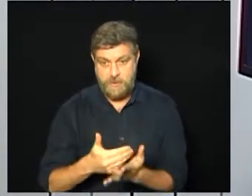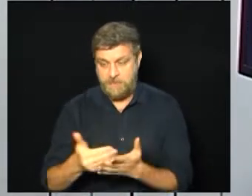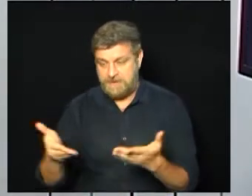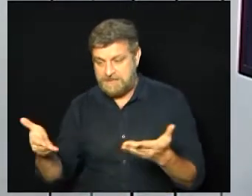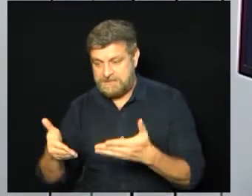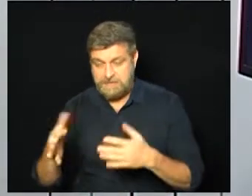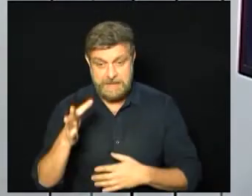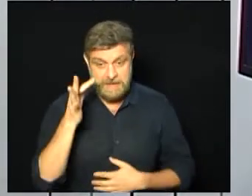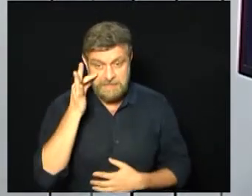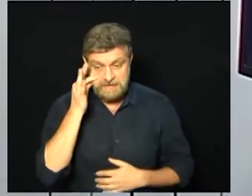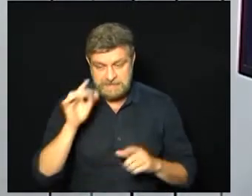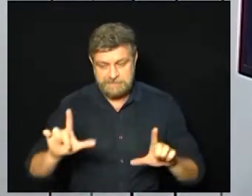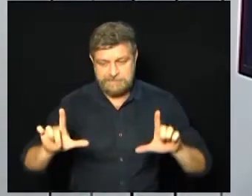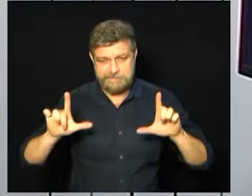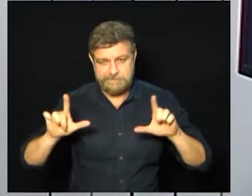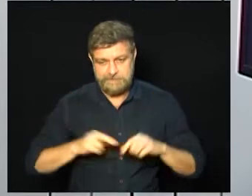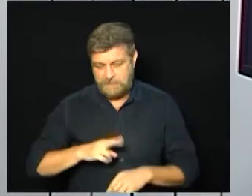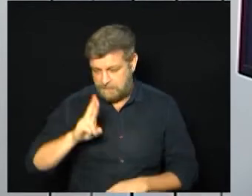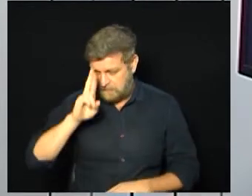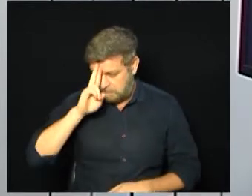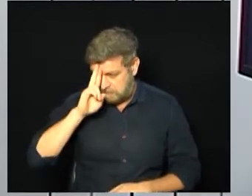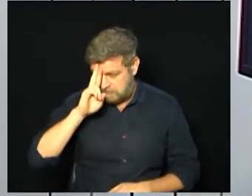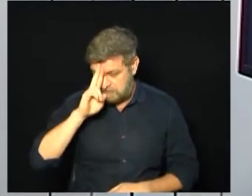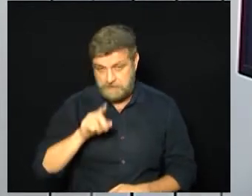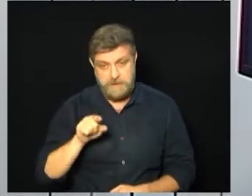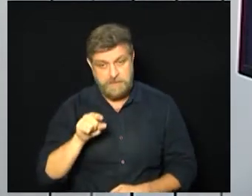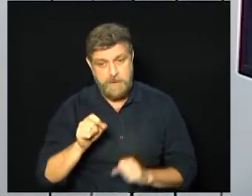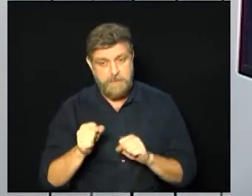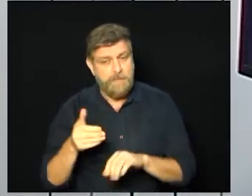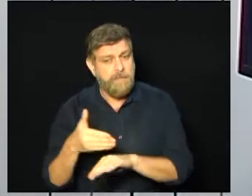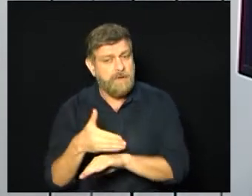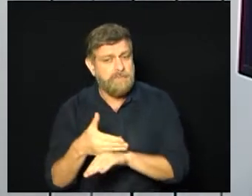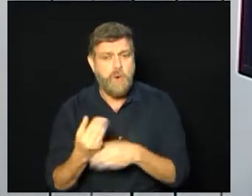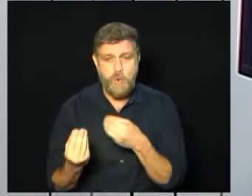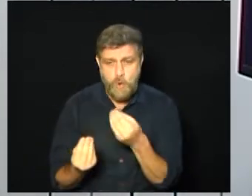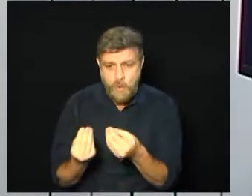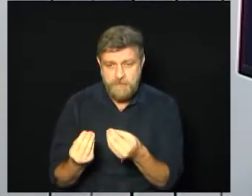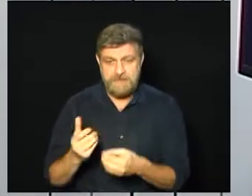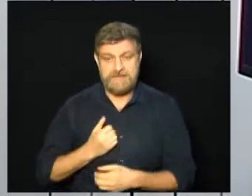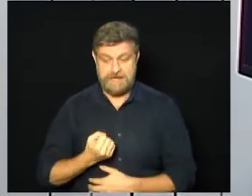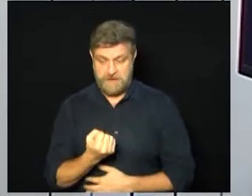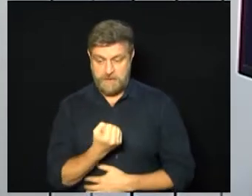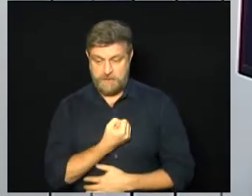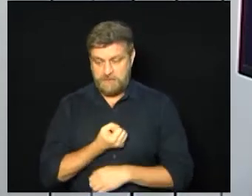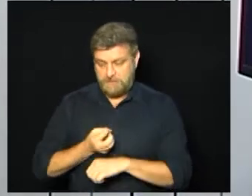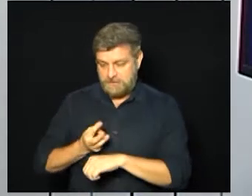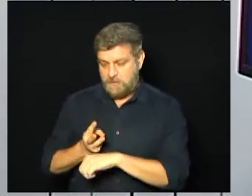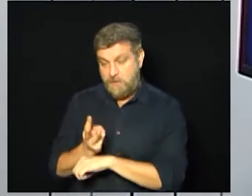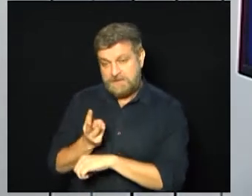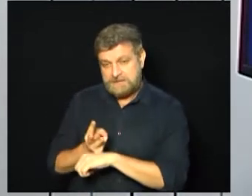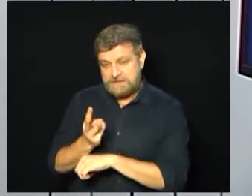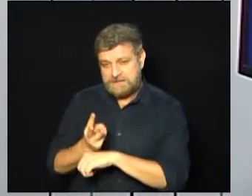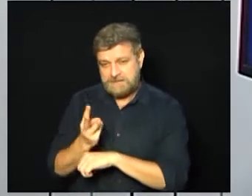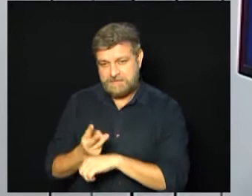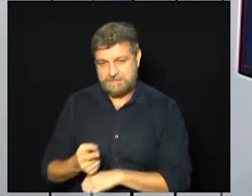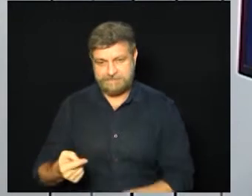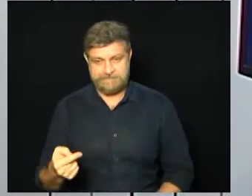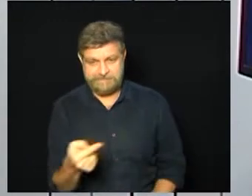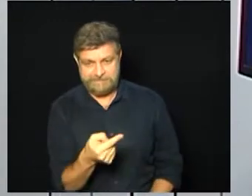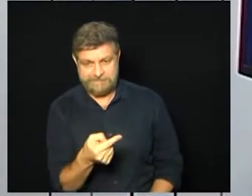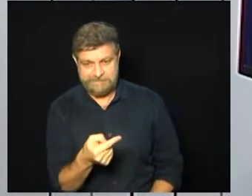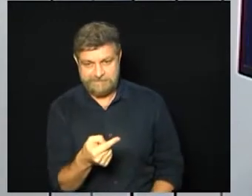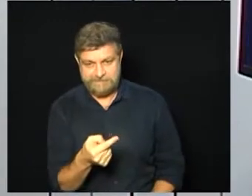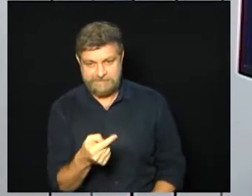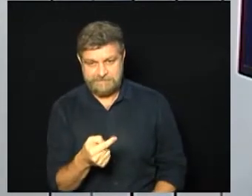ao vivo, meio-dia em ponto. E você pode participar através do número do nosso WhatsApp. 19 é o nosso